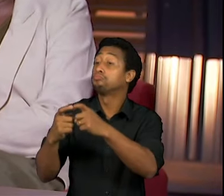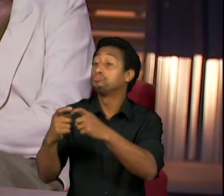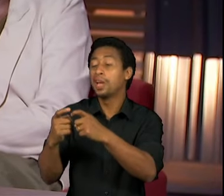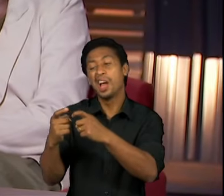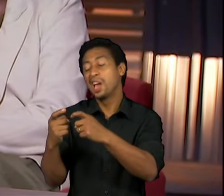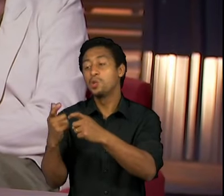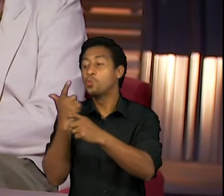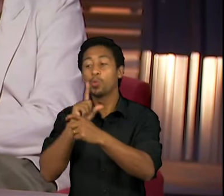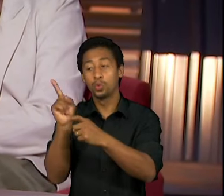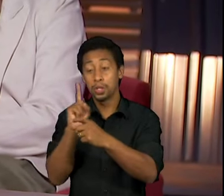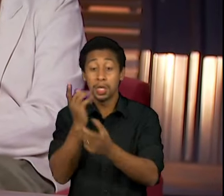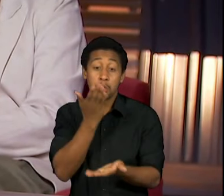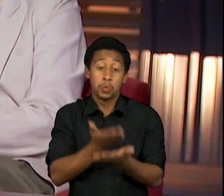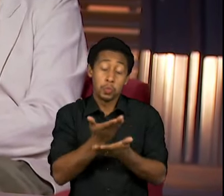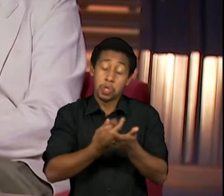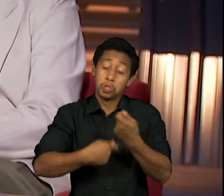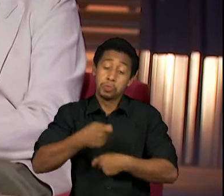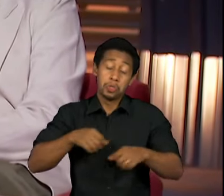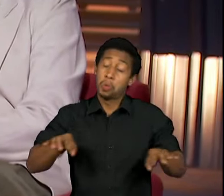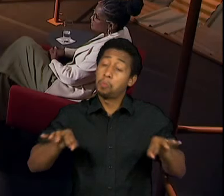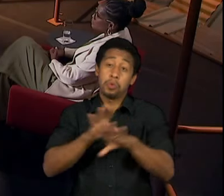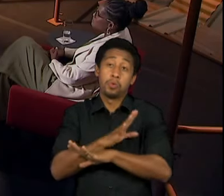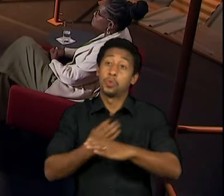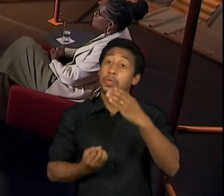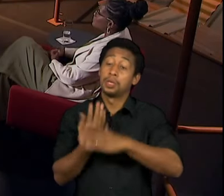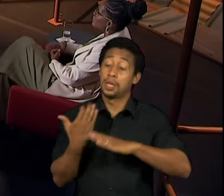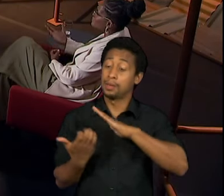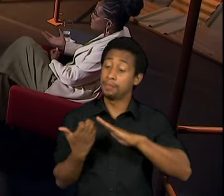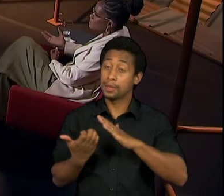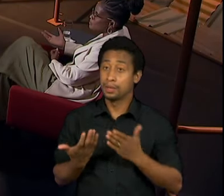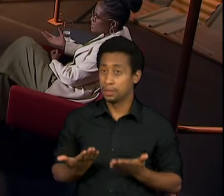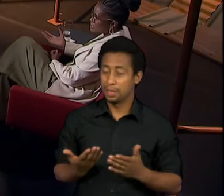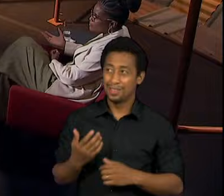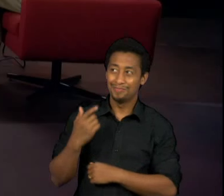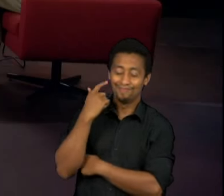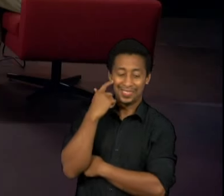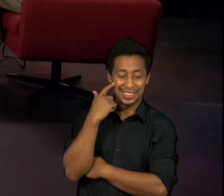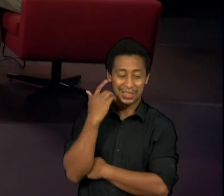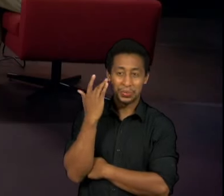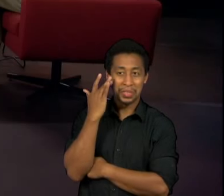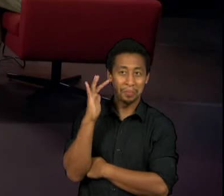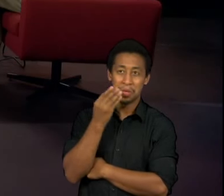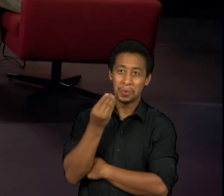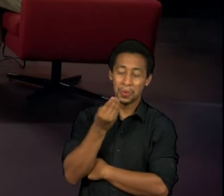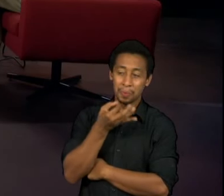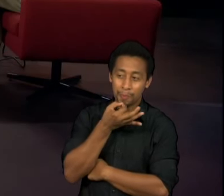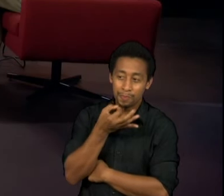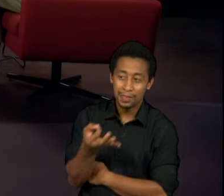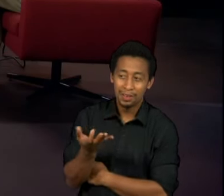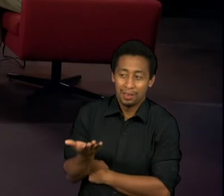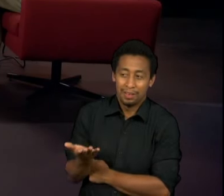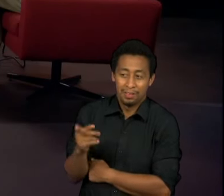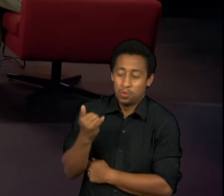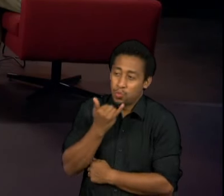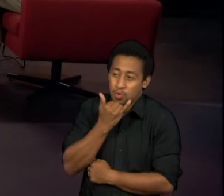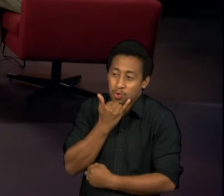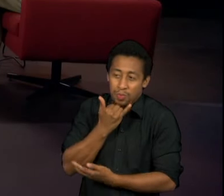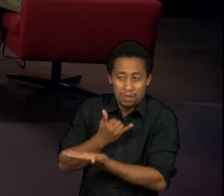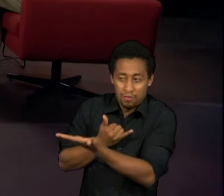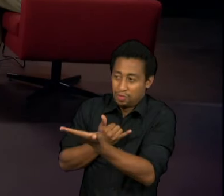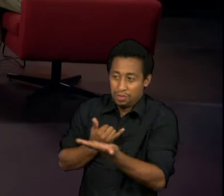Quina eu não podia falar o que eu queria o que eu pensei que eu pensei foi lá não tá democratizar frustração Por que você foi estrado para